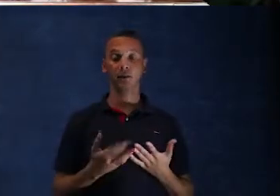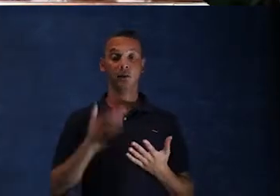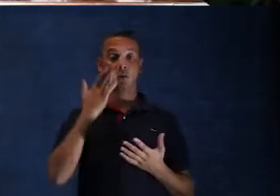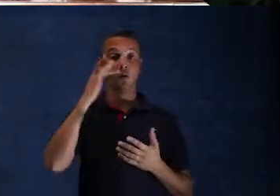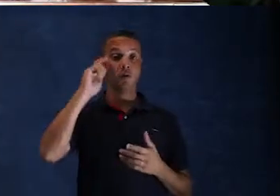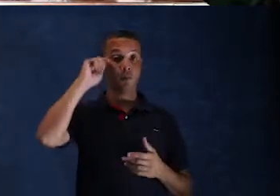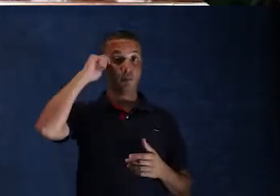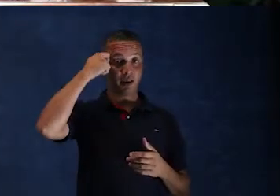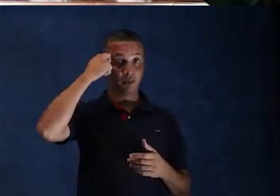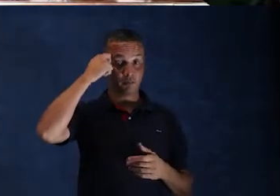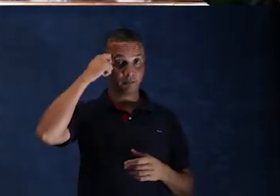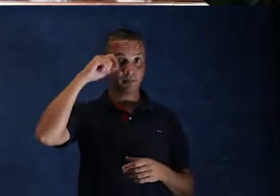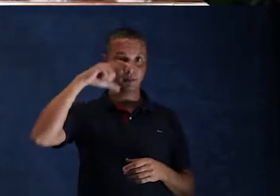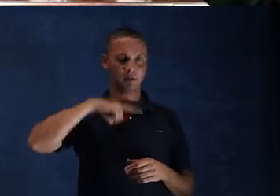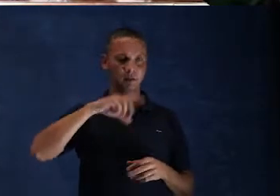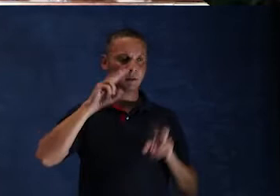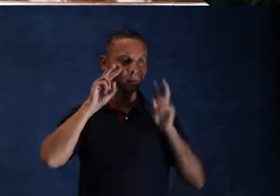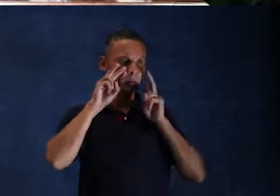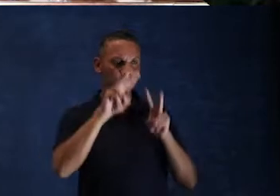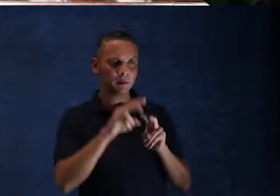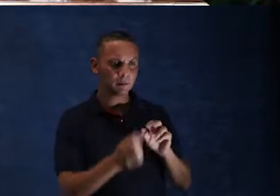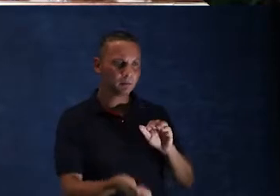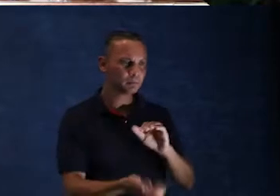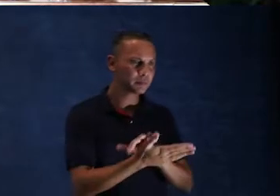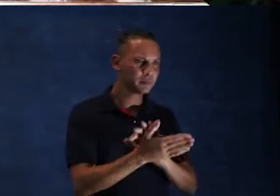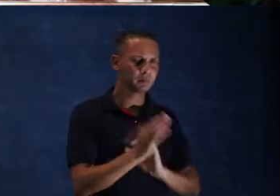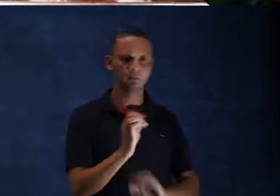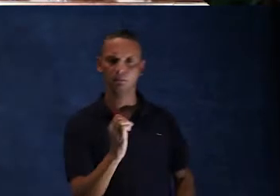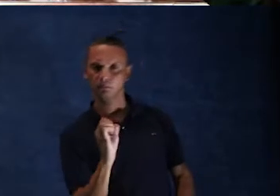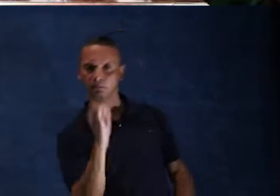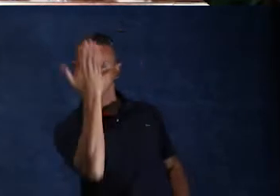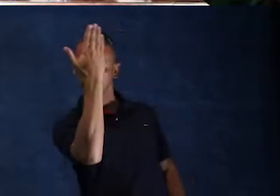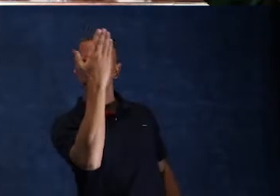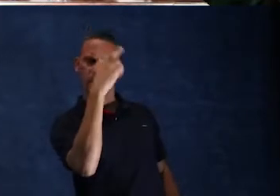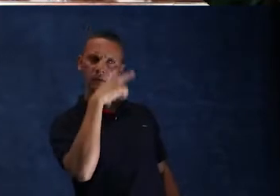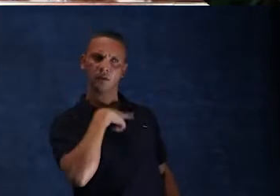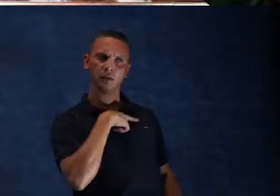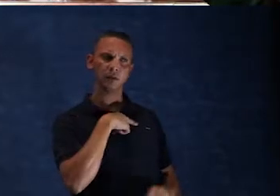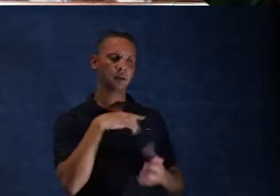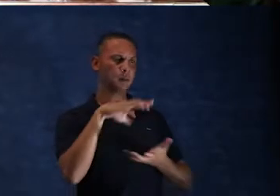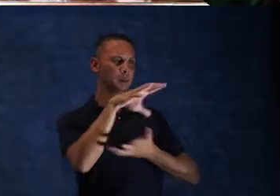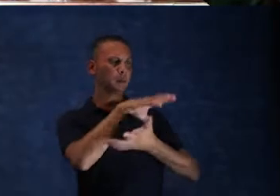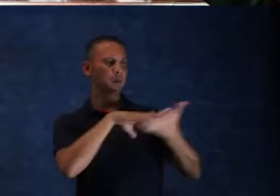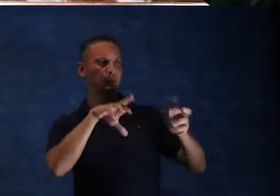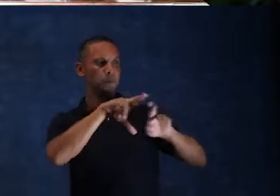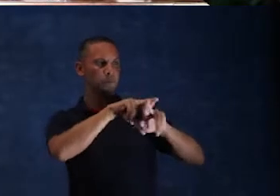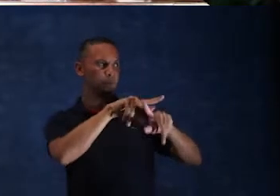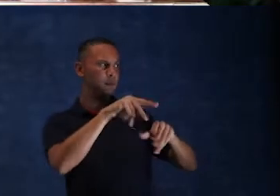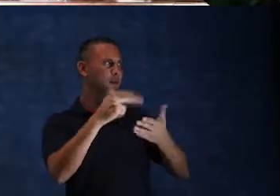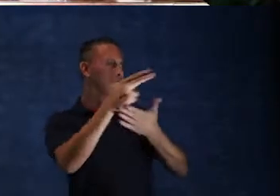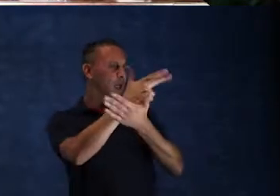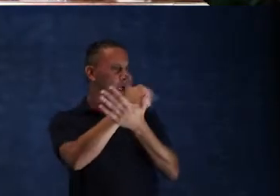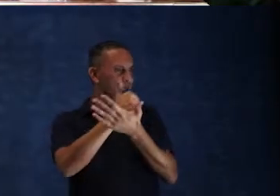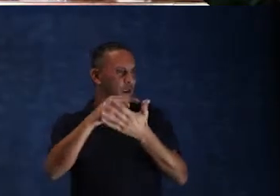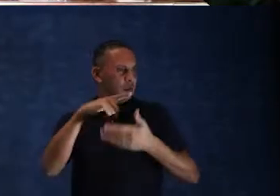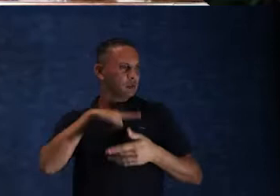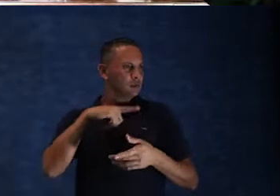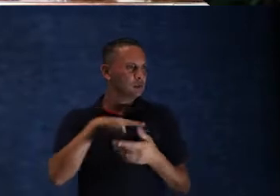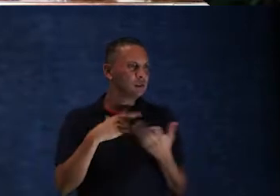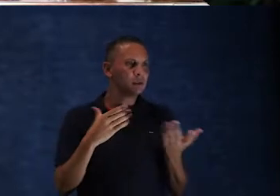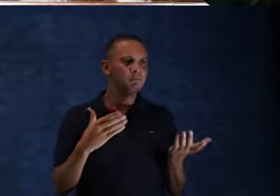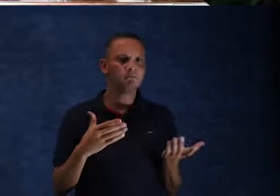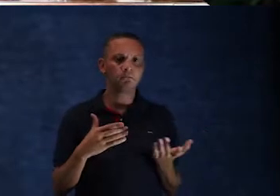Ouro Preto havia testemunhado conspirações e traições, a par de manifestações artísticas inigualáveis no período